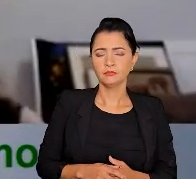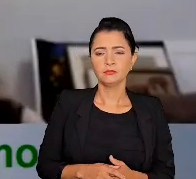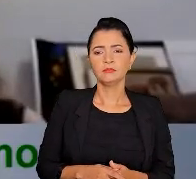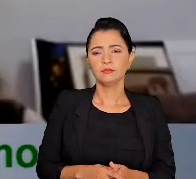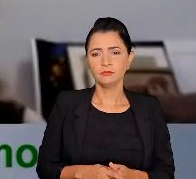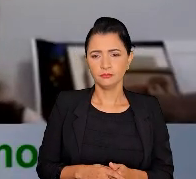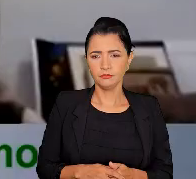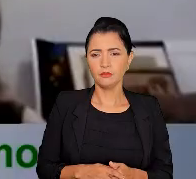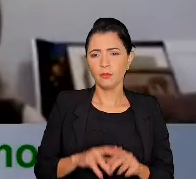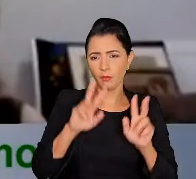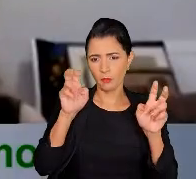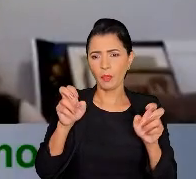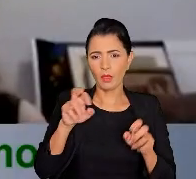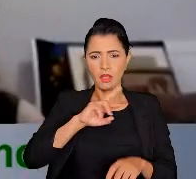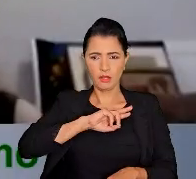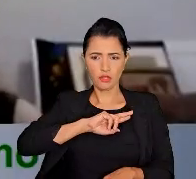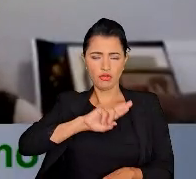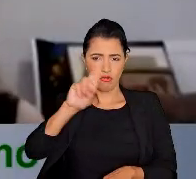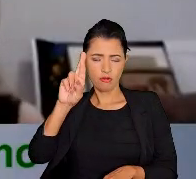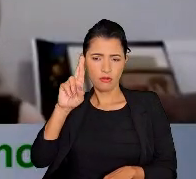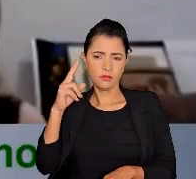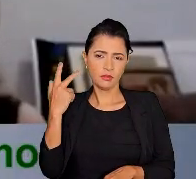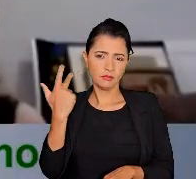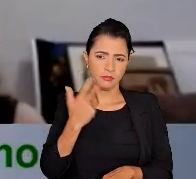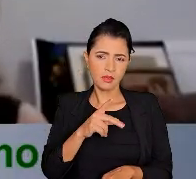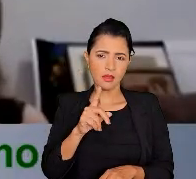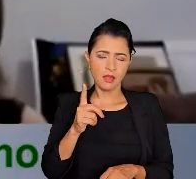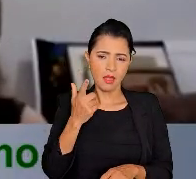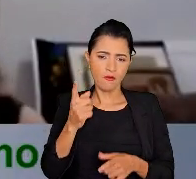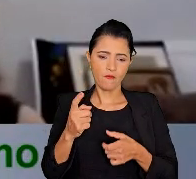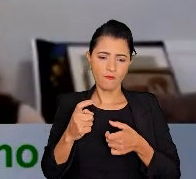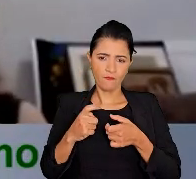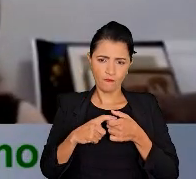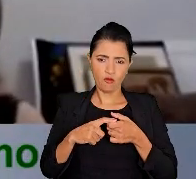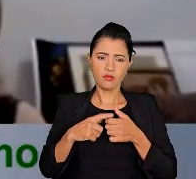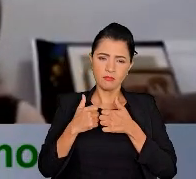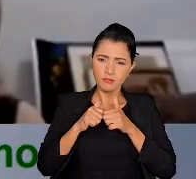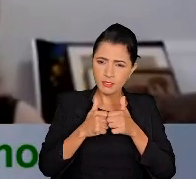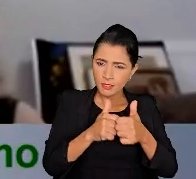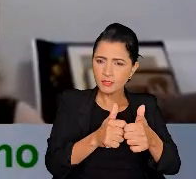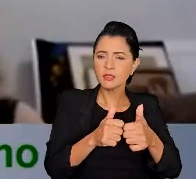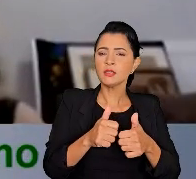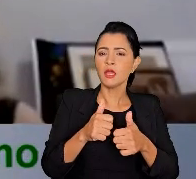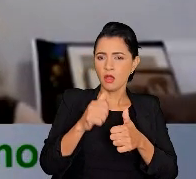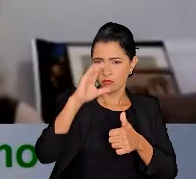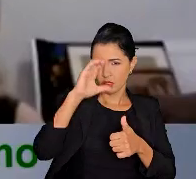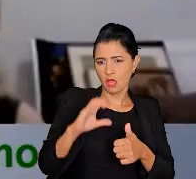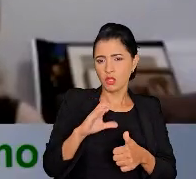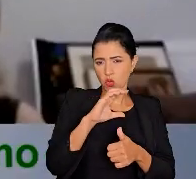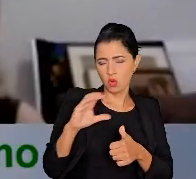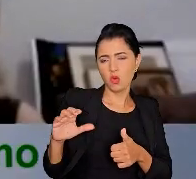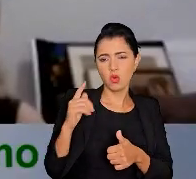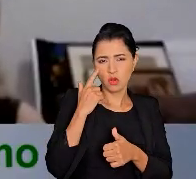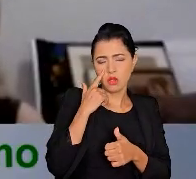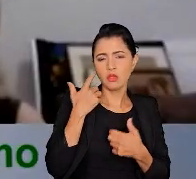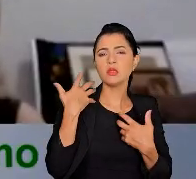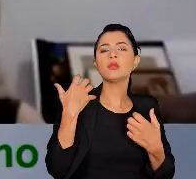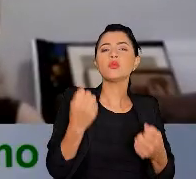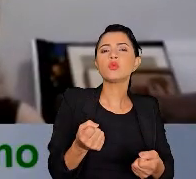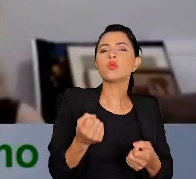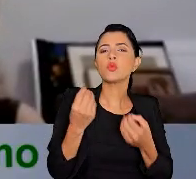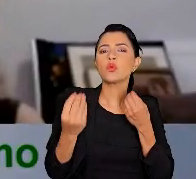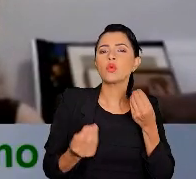a questão religiosa para voltar à Inquisição, a gente vê que isso teve uma adesão na medida em